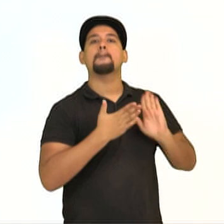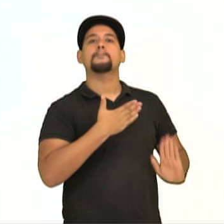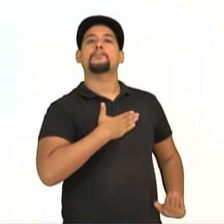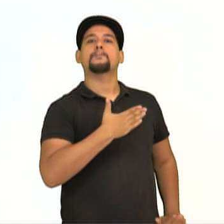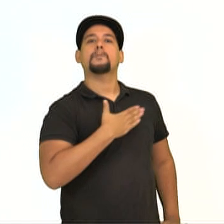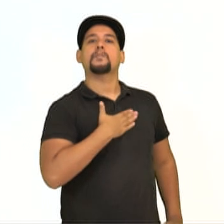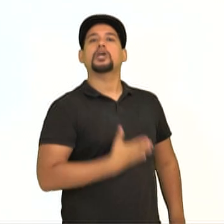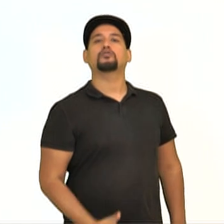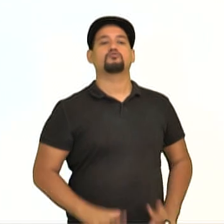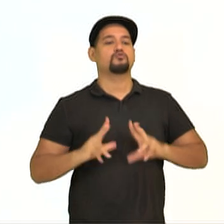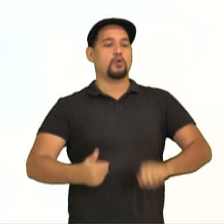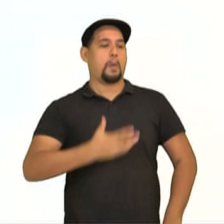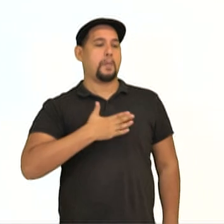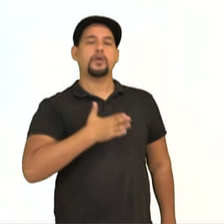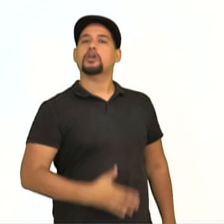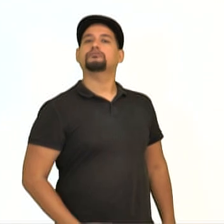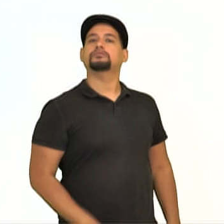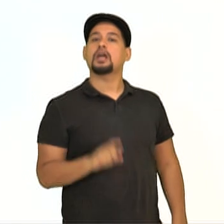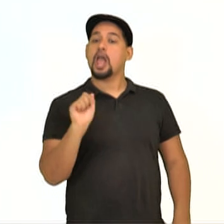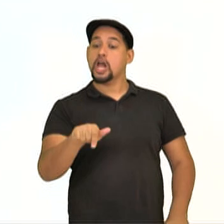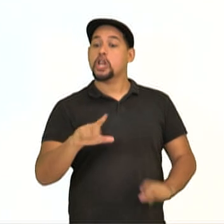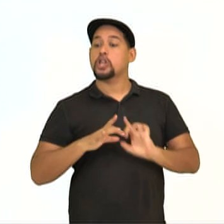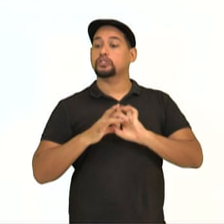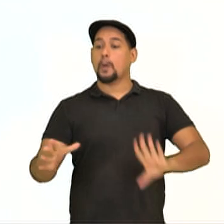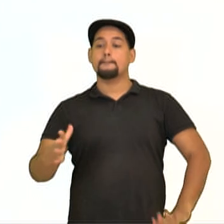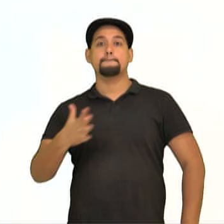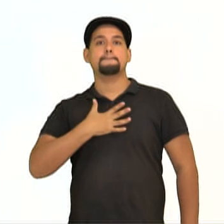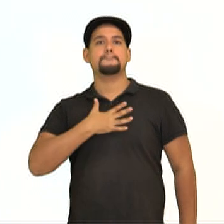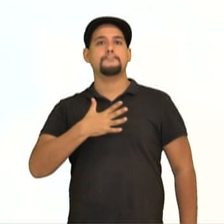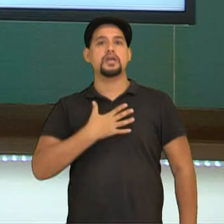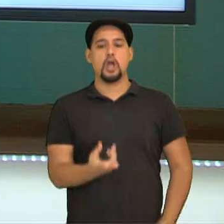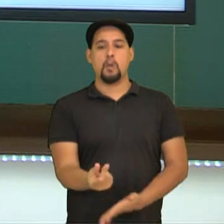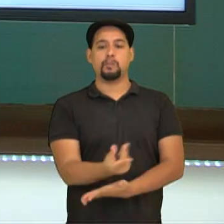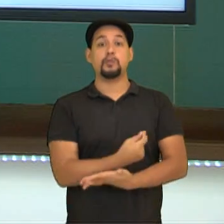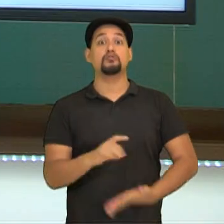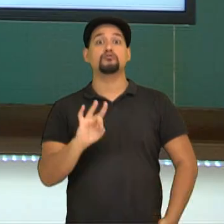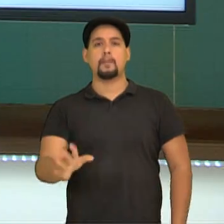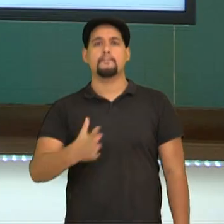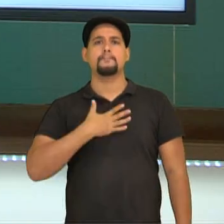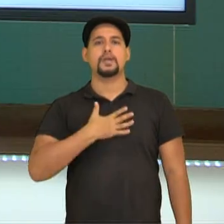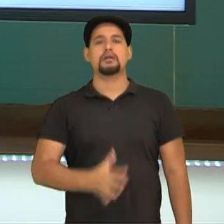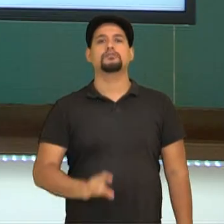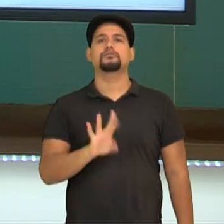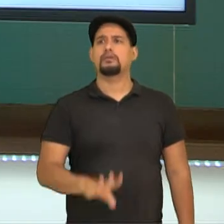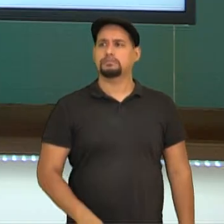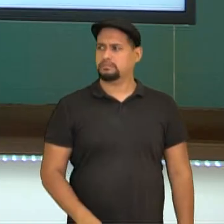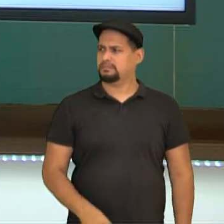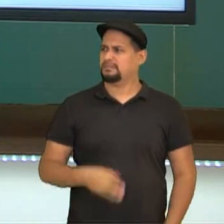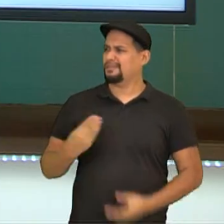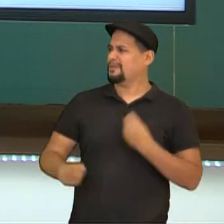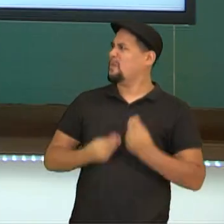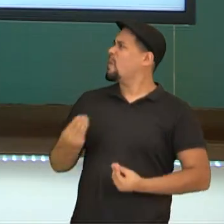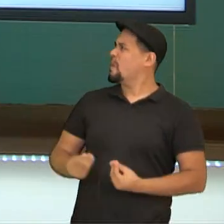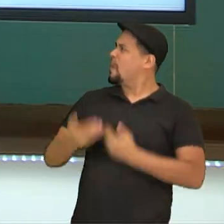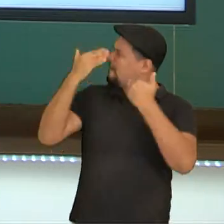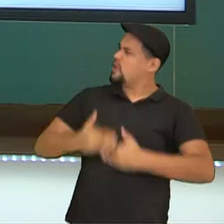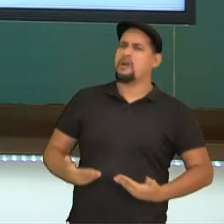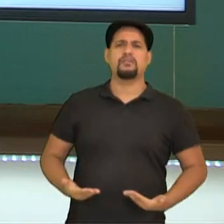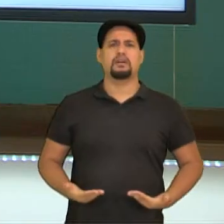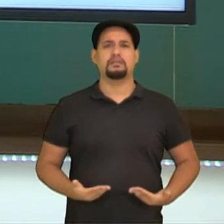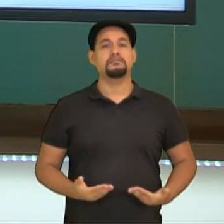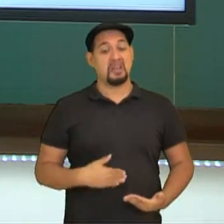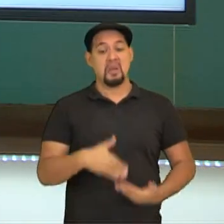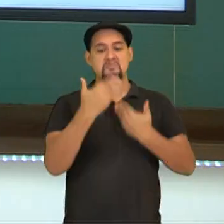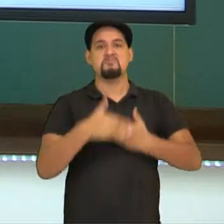mim, Ele deixou tudo para mim, a herança é minha e de mais ninguém. Como assim? Prove! Daí ela chegou e